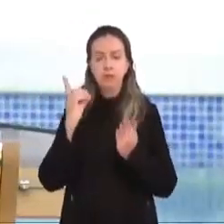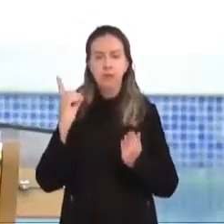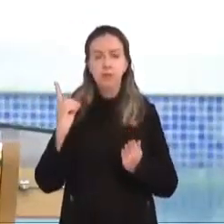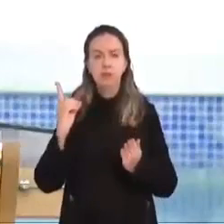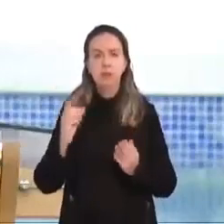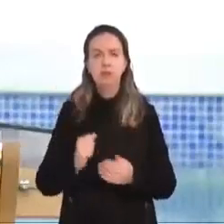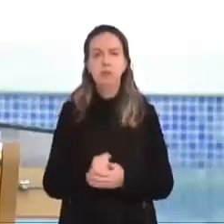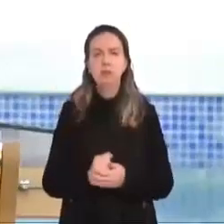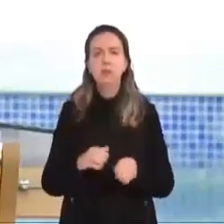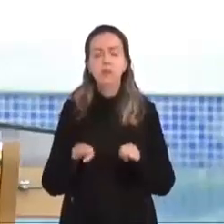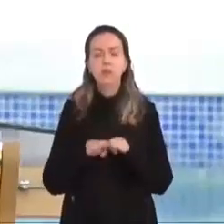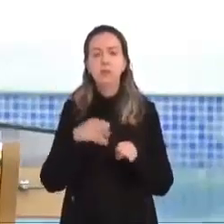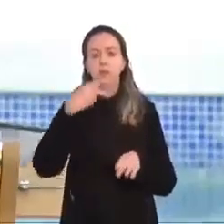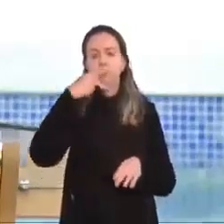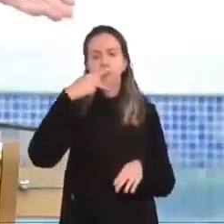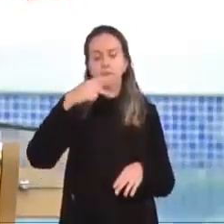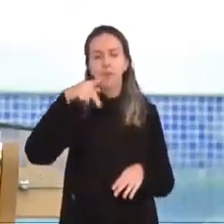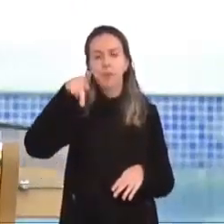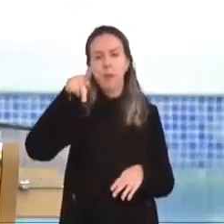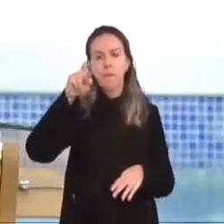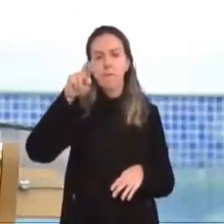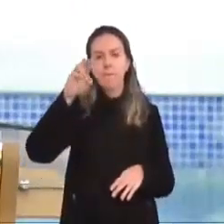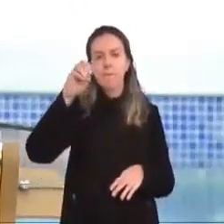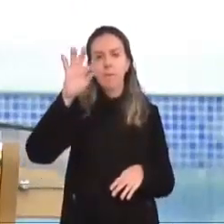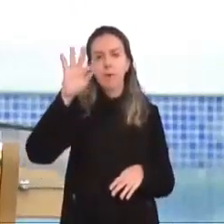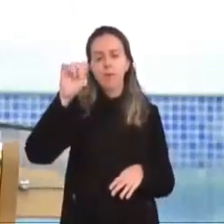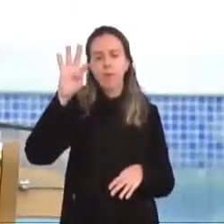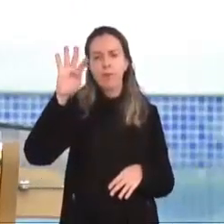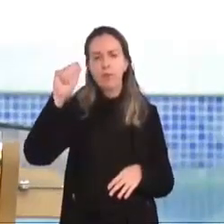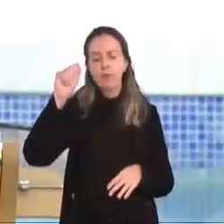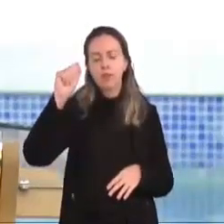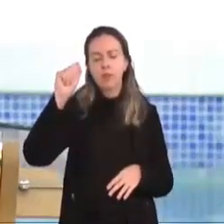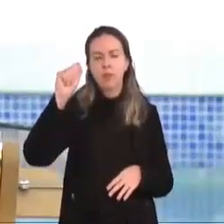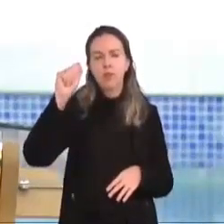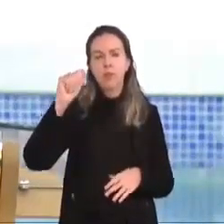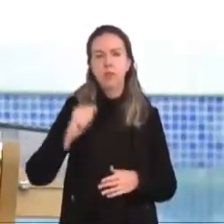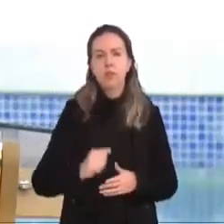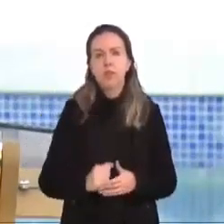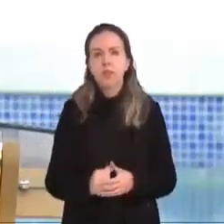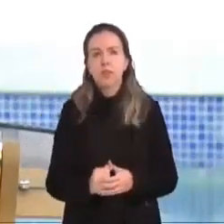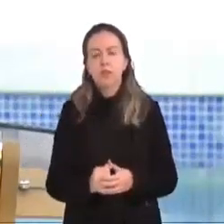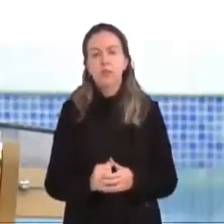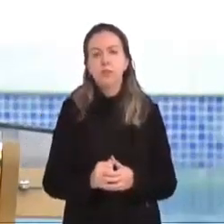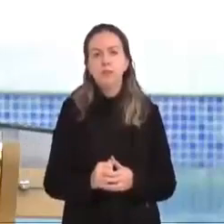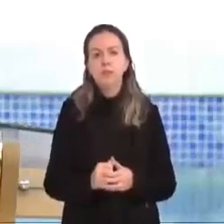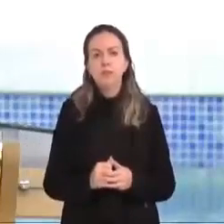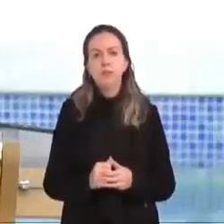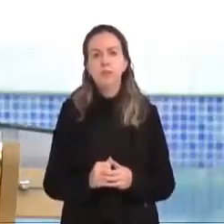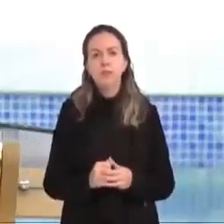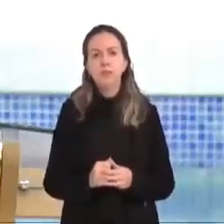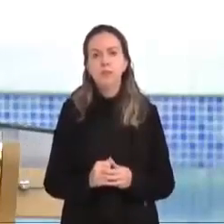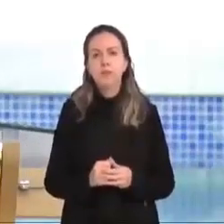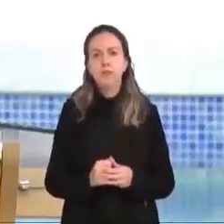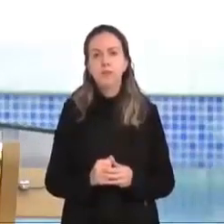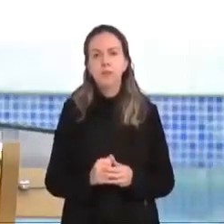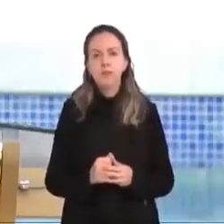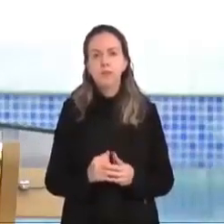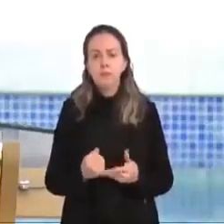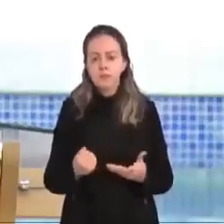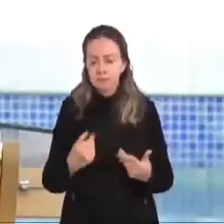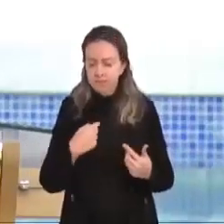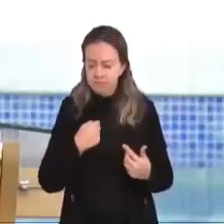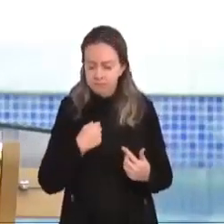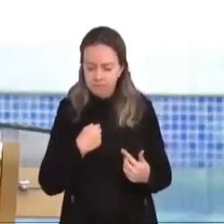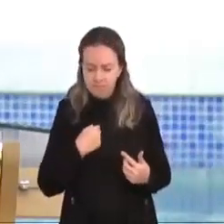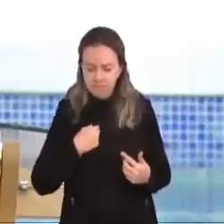Então é possível ser profeta e não orar? Ué, Jonas. Deus fala: vai para tal lugar. Ele não ora para mudar de rota e muda.